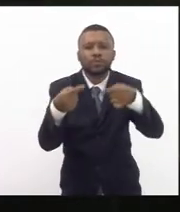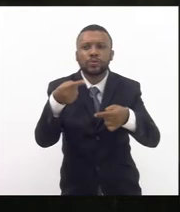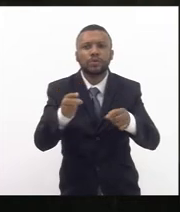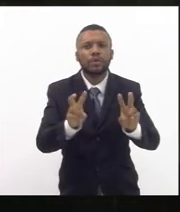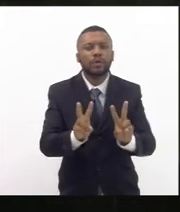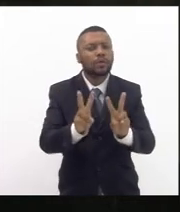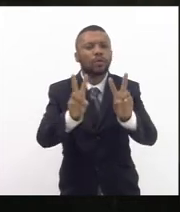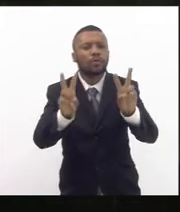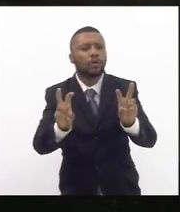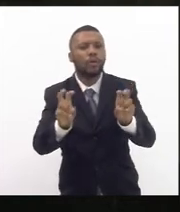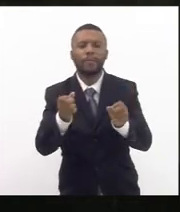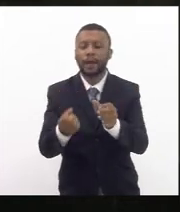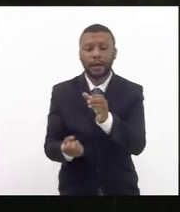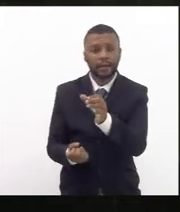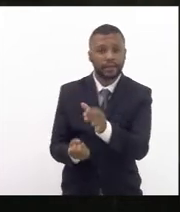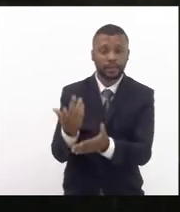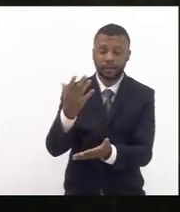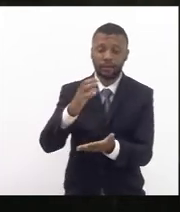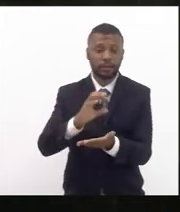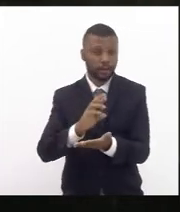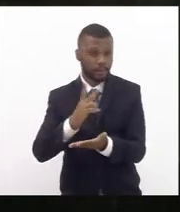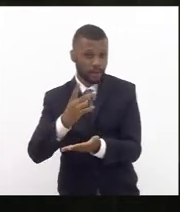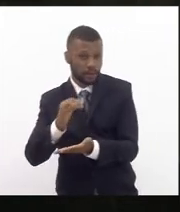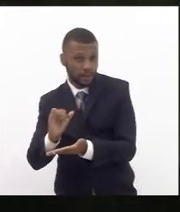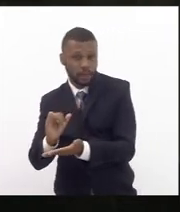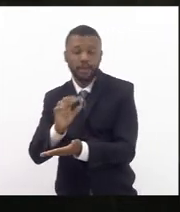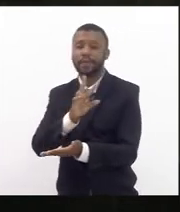criação da CPI,